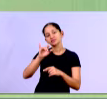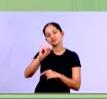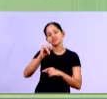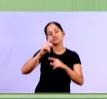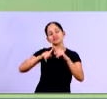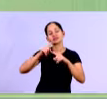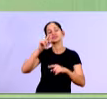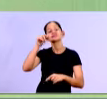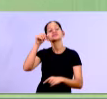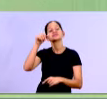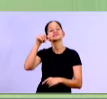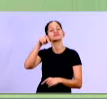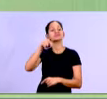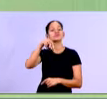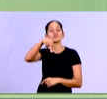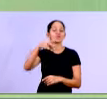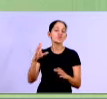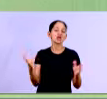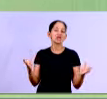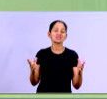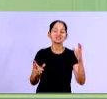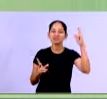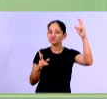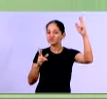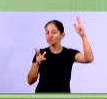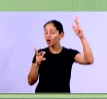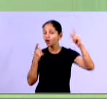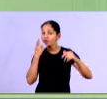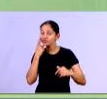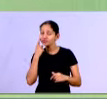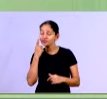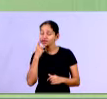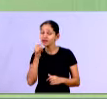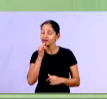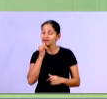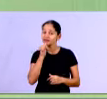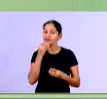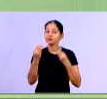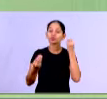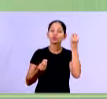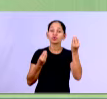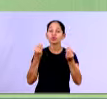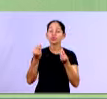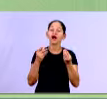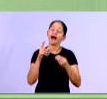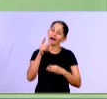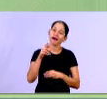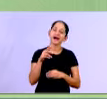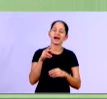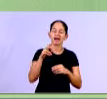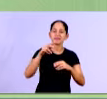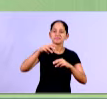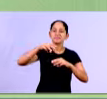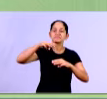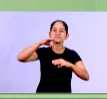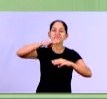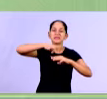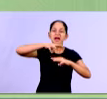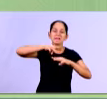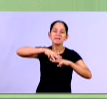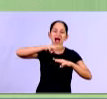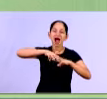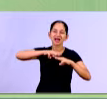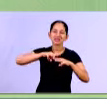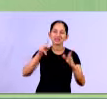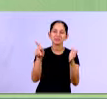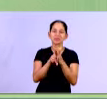ter PV aqui vezes um PV lá. E aí, operações matemáticas de abreviação de valores e